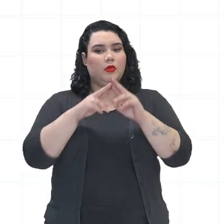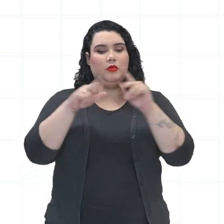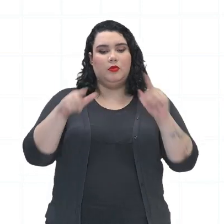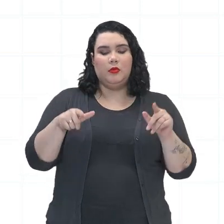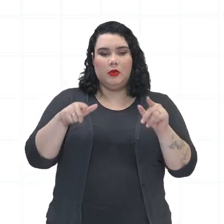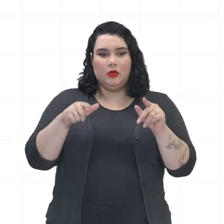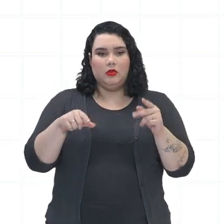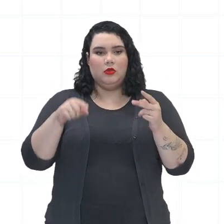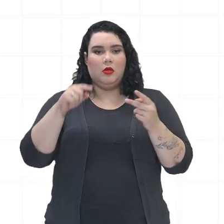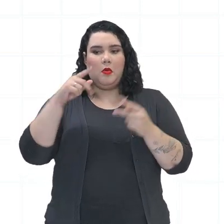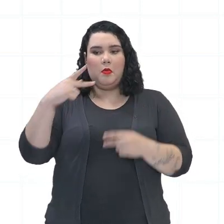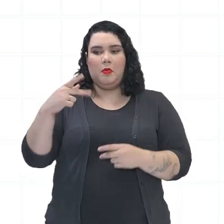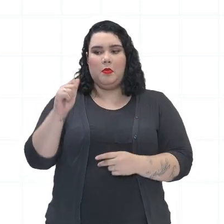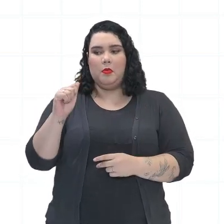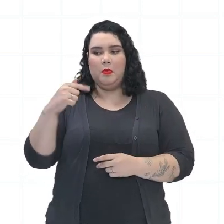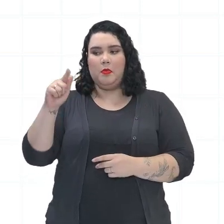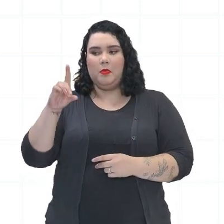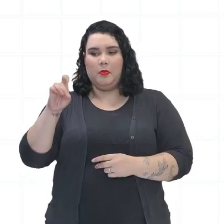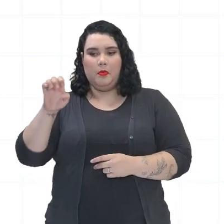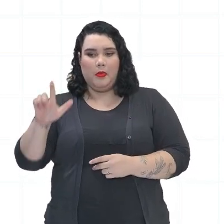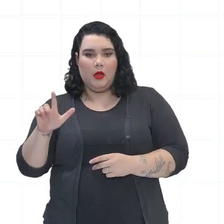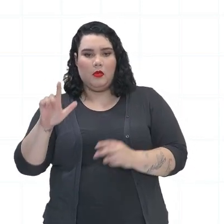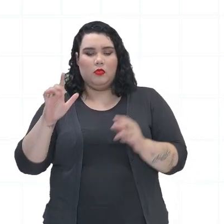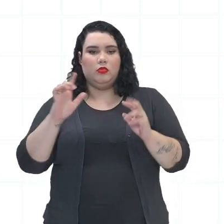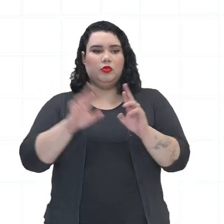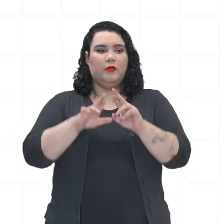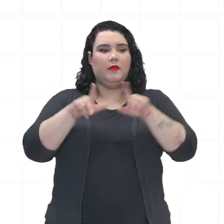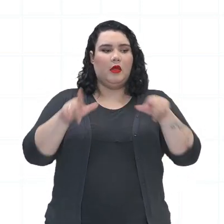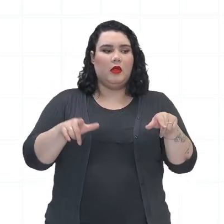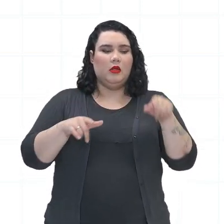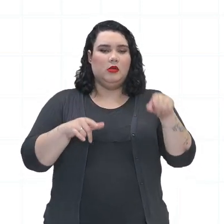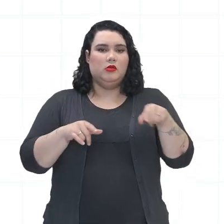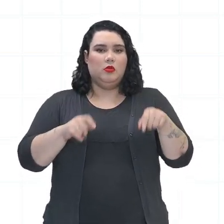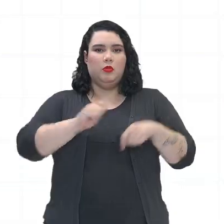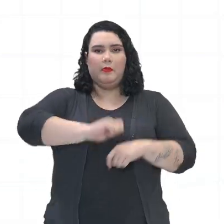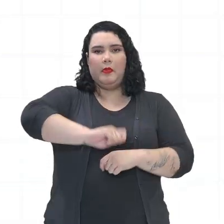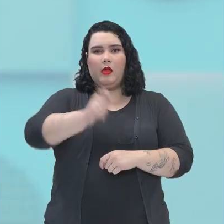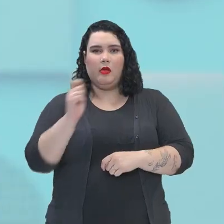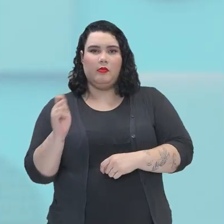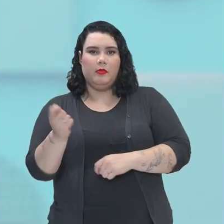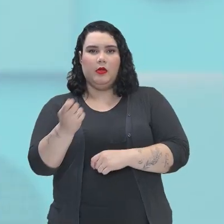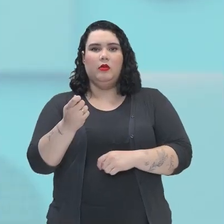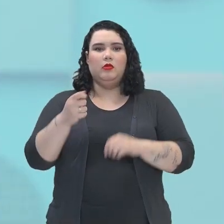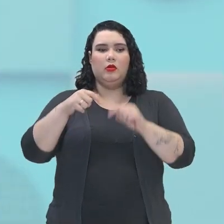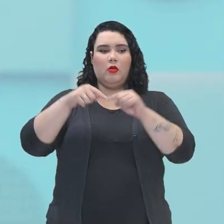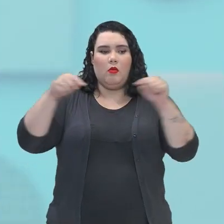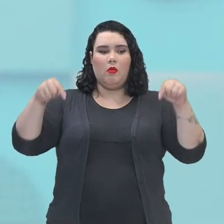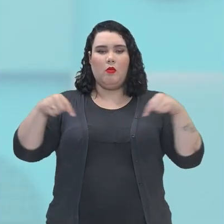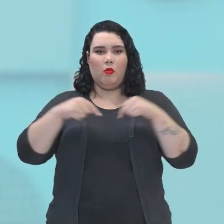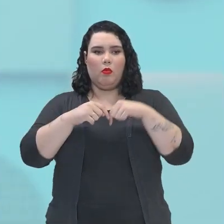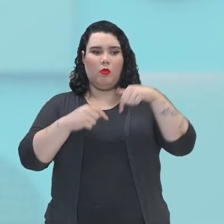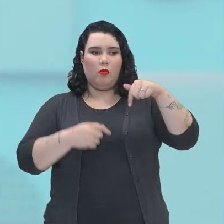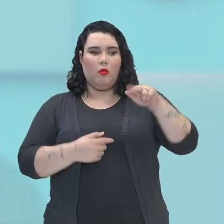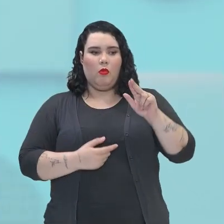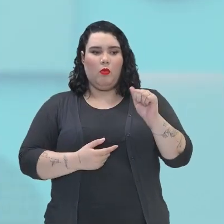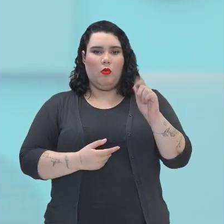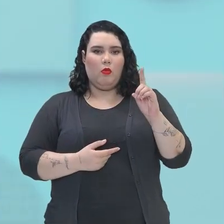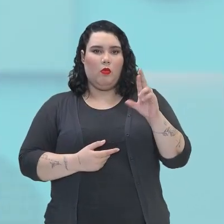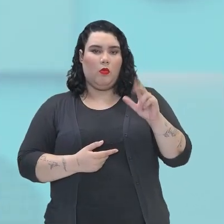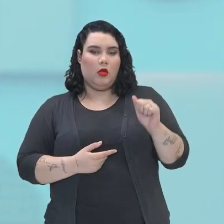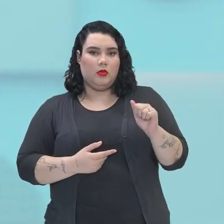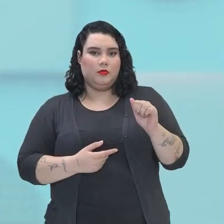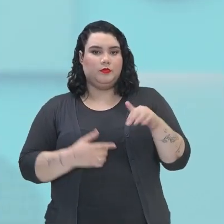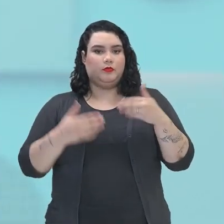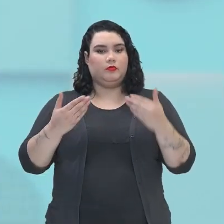pádel para o tênis de quadra? Vamos já conhecer aqui, gente. Então, o pádel ele é uma